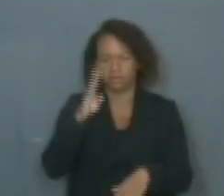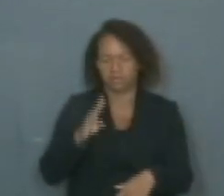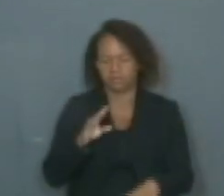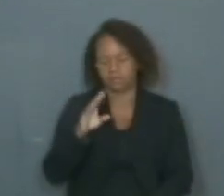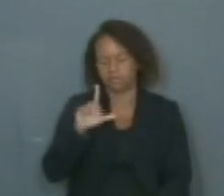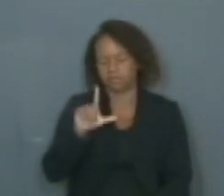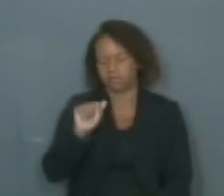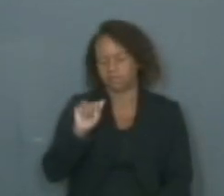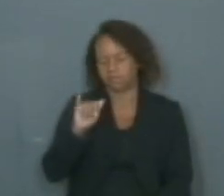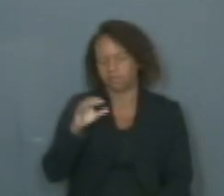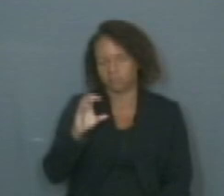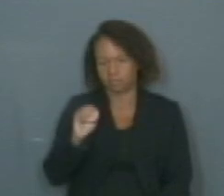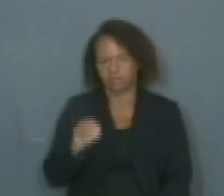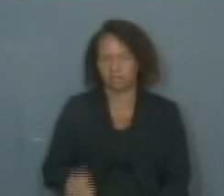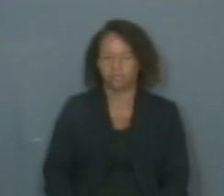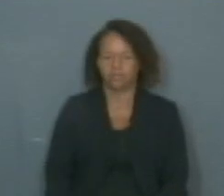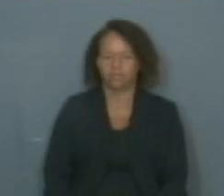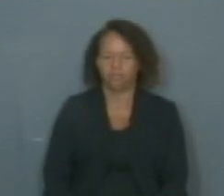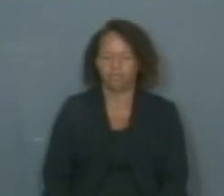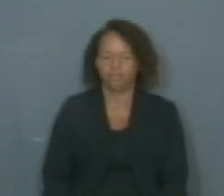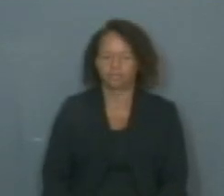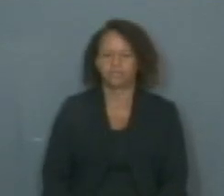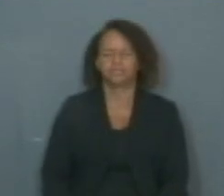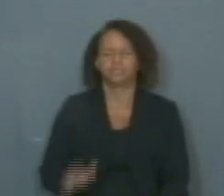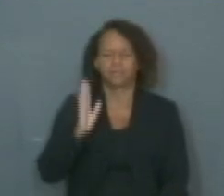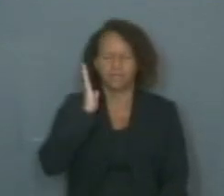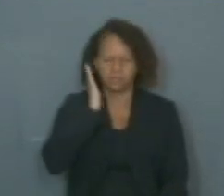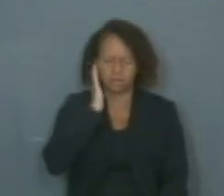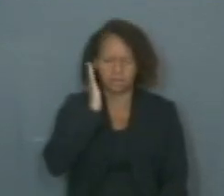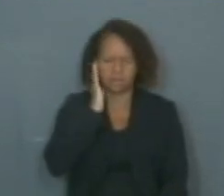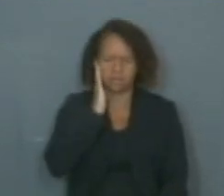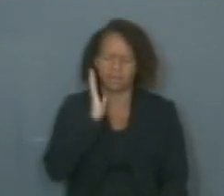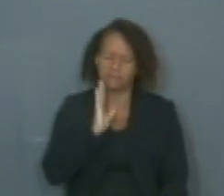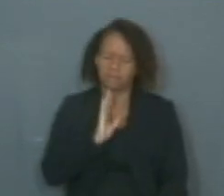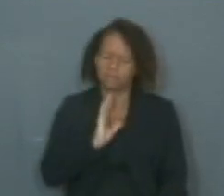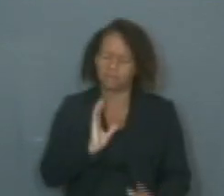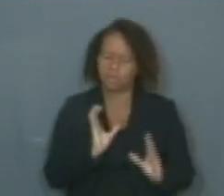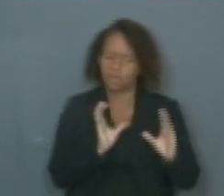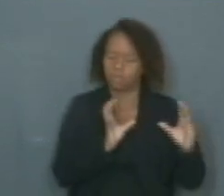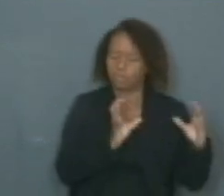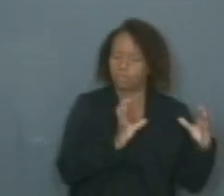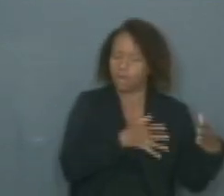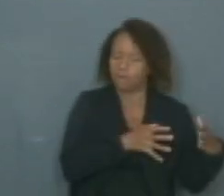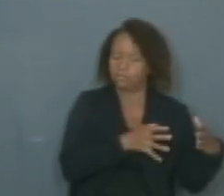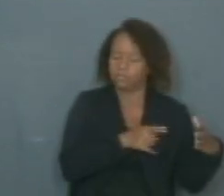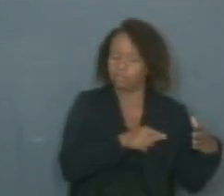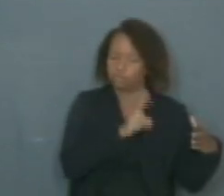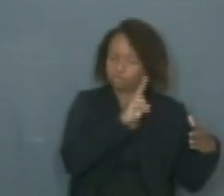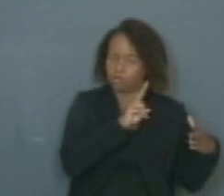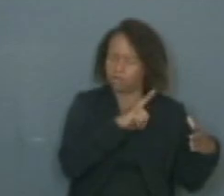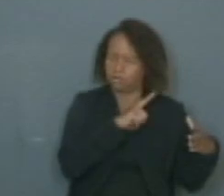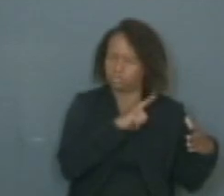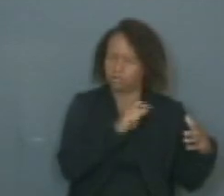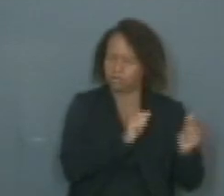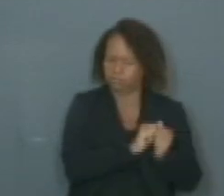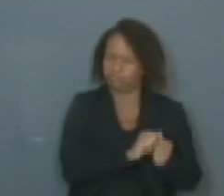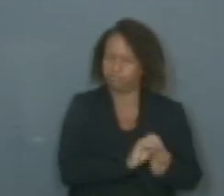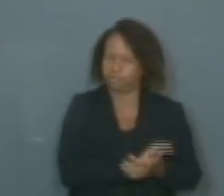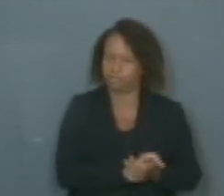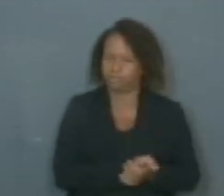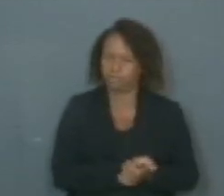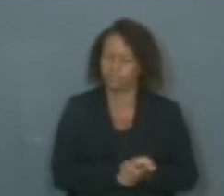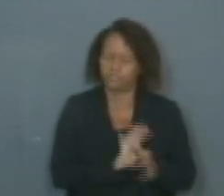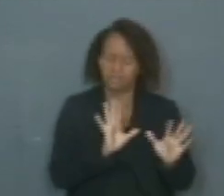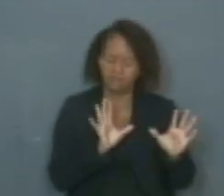Laico. E eu sei qual é o lado que eles estão da história. Eles não estão do